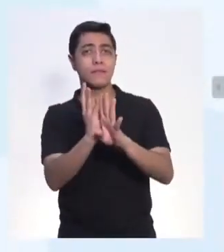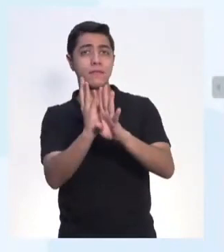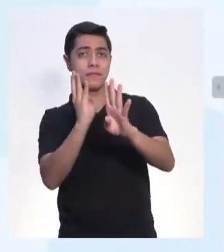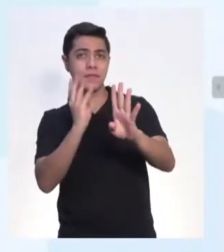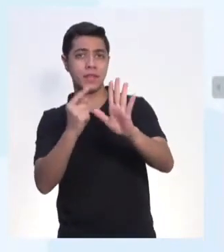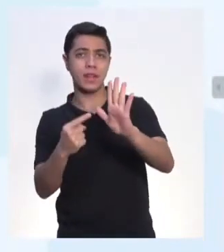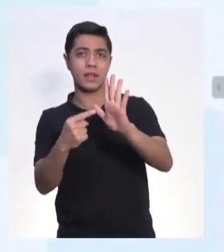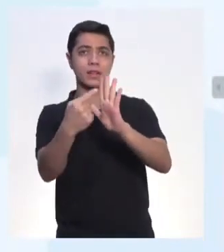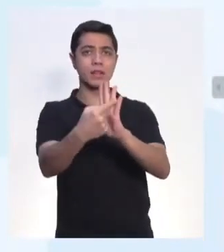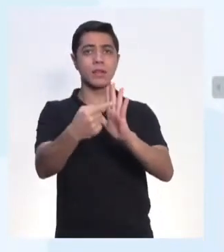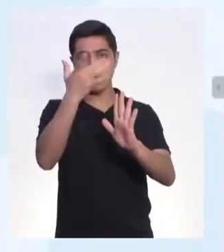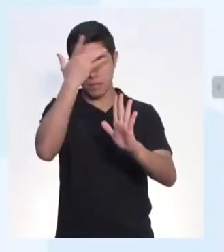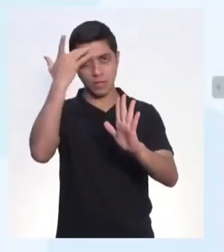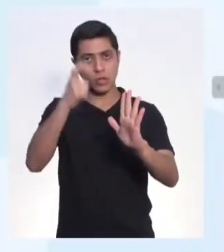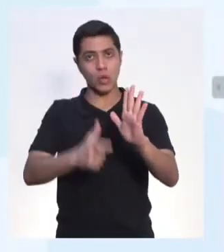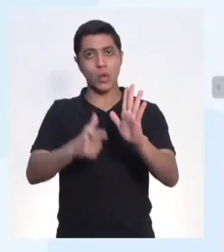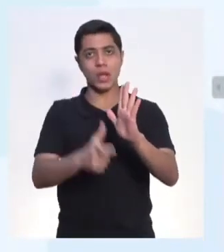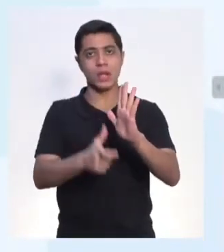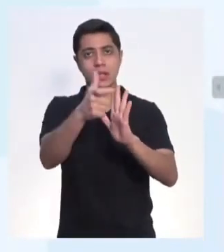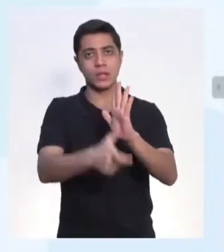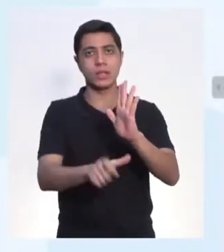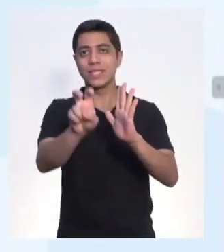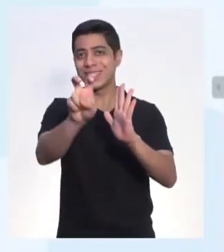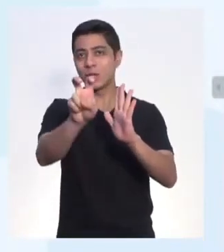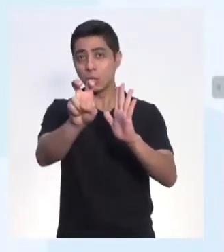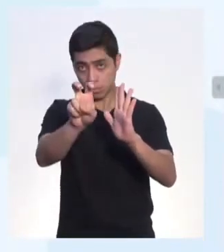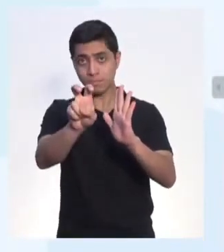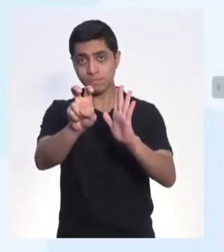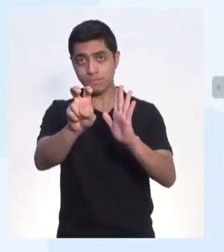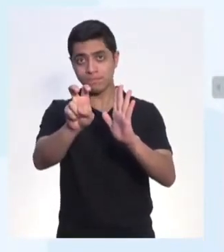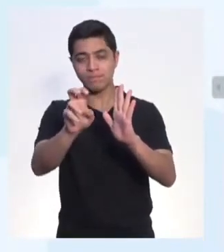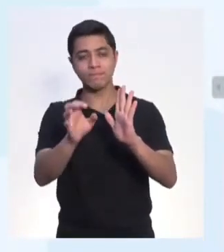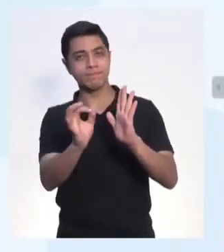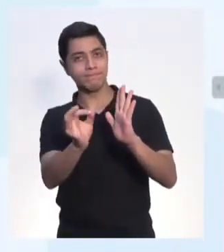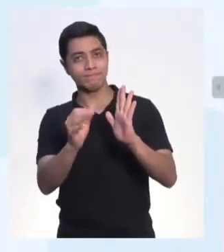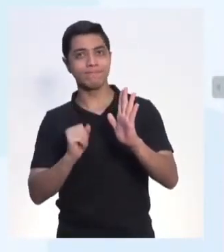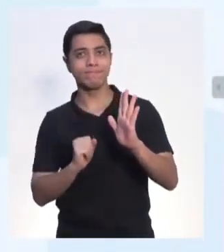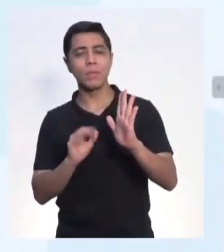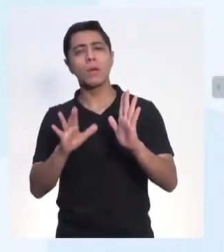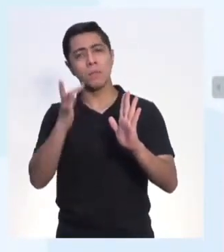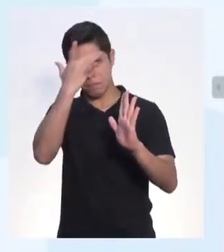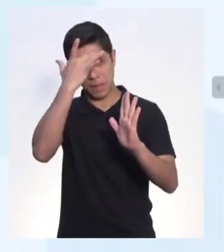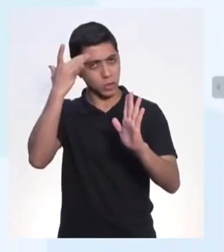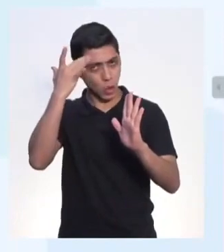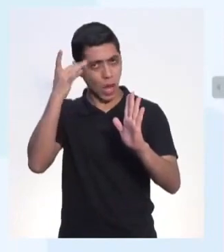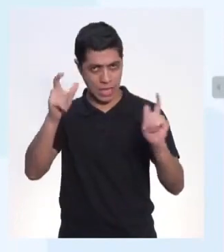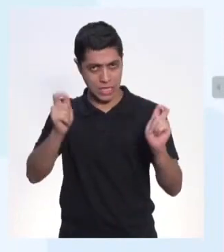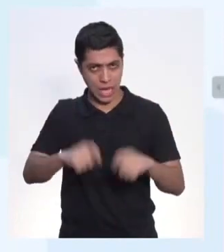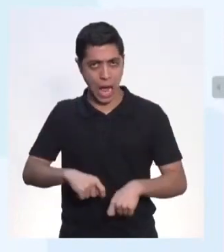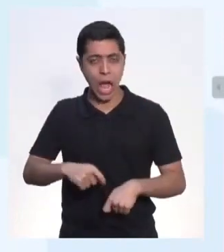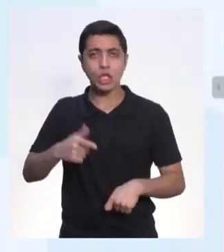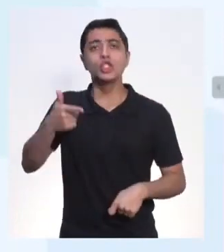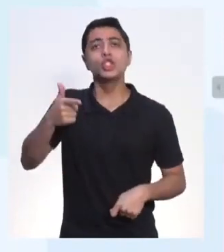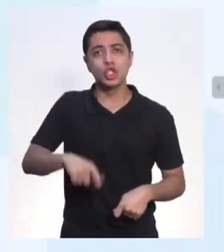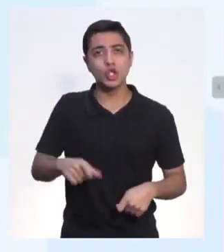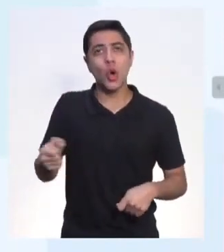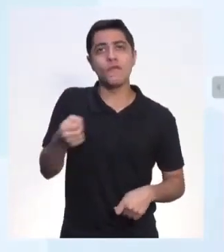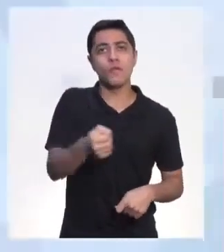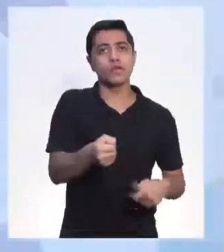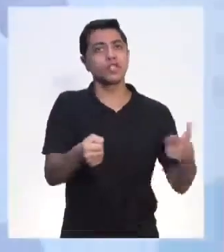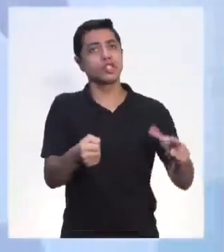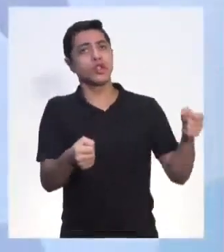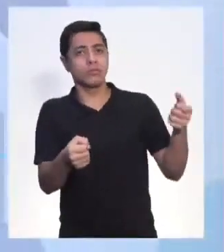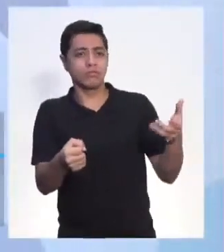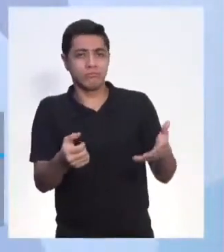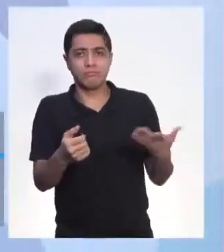5 pessoas. Muito bem. Concorda que não dá para repetir as pessoas? Pois é, então nós estamos